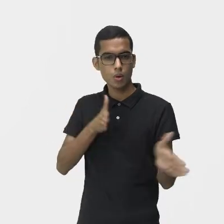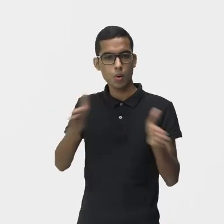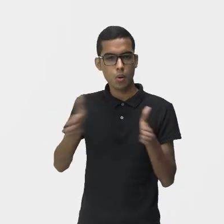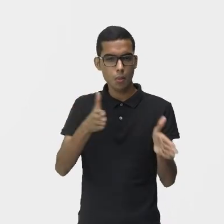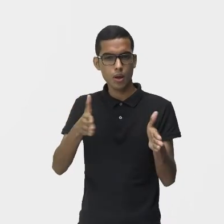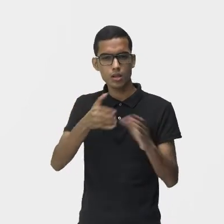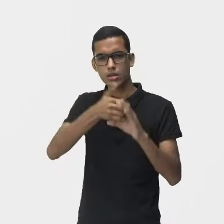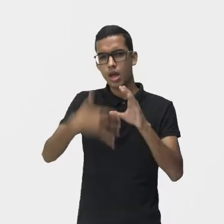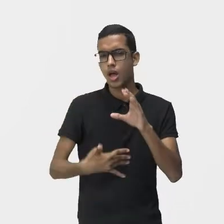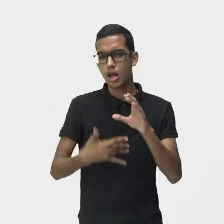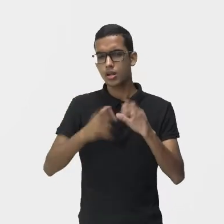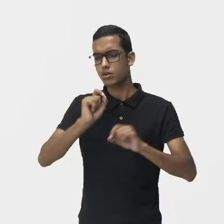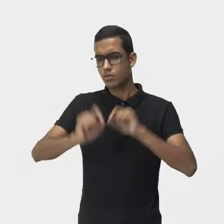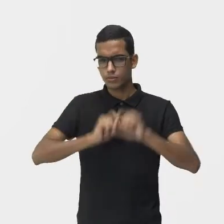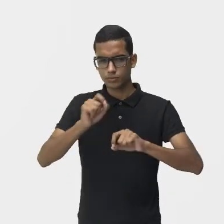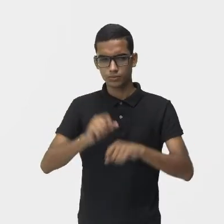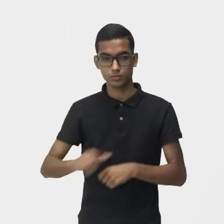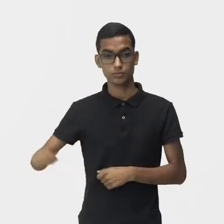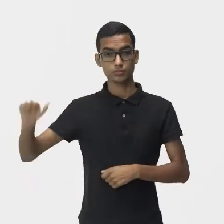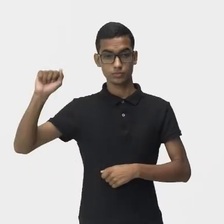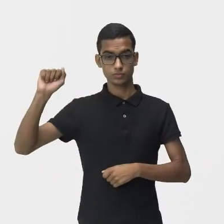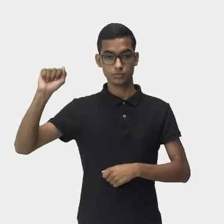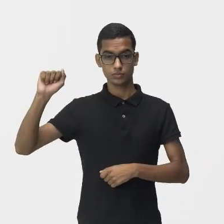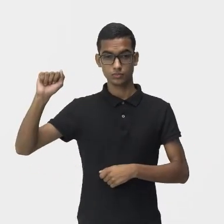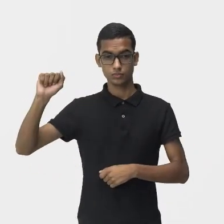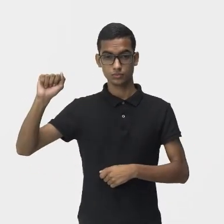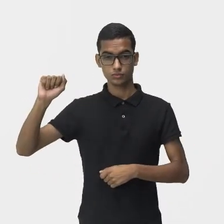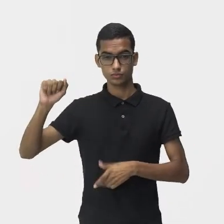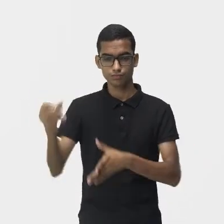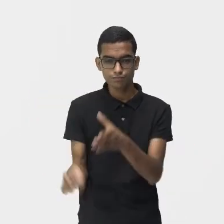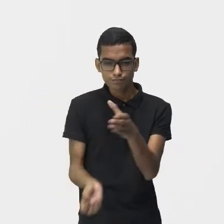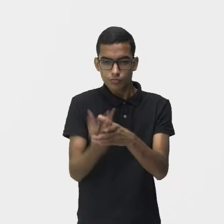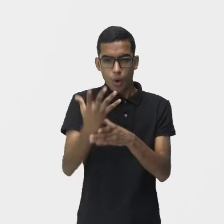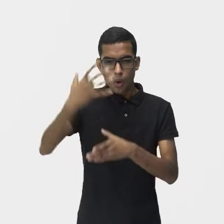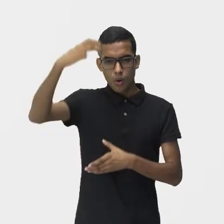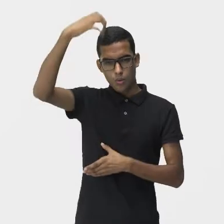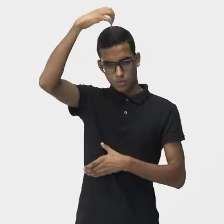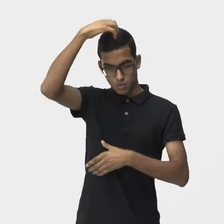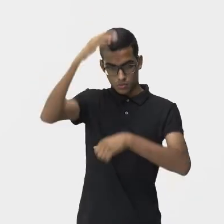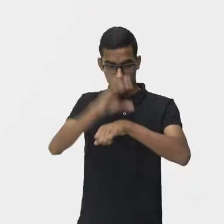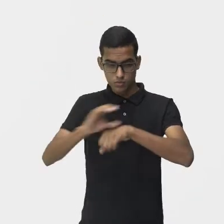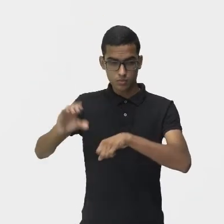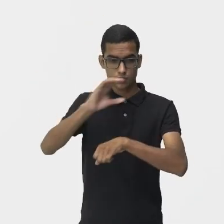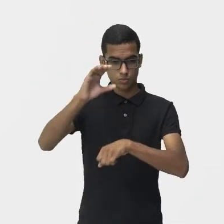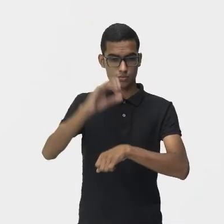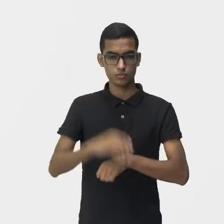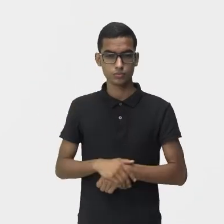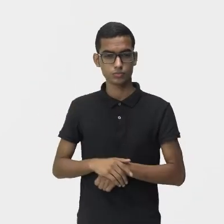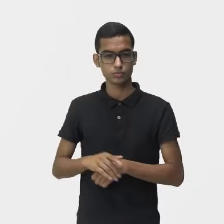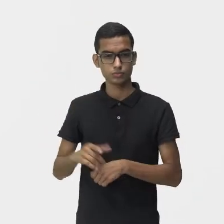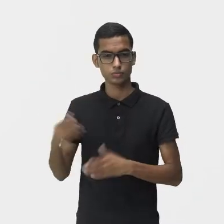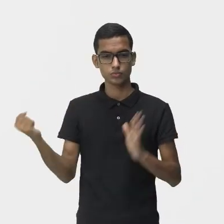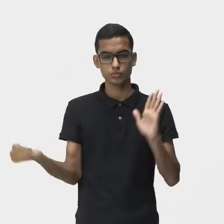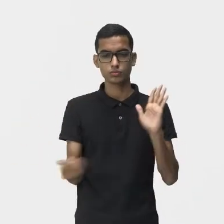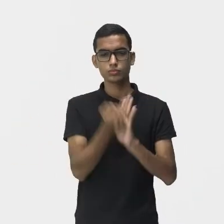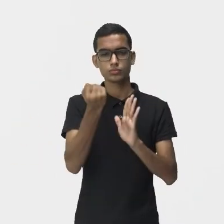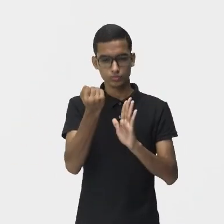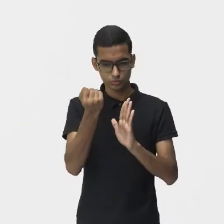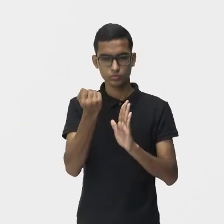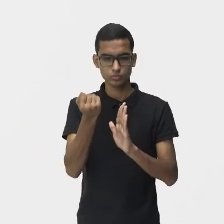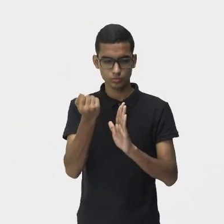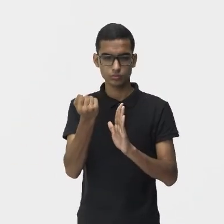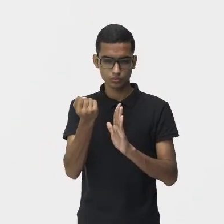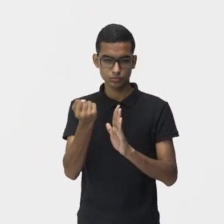caracterizou-se, letra A, pela fundação da monarquia constitucional, marcada